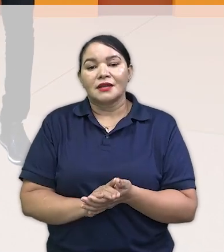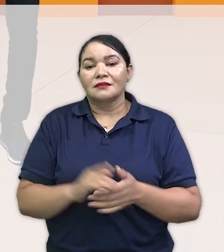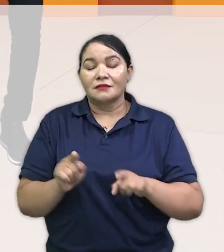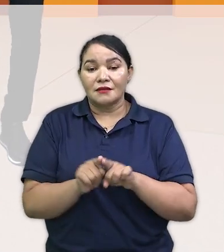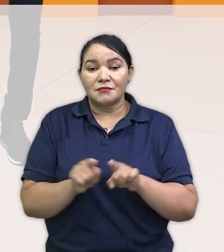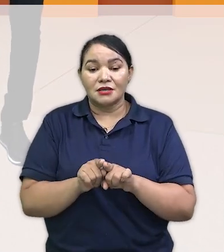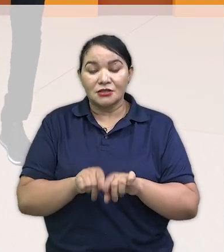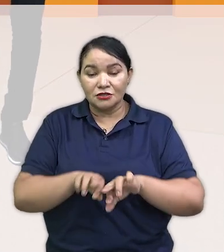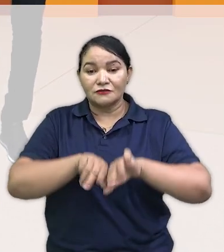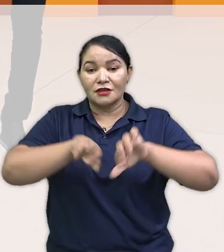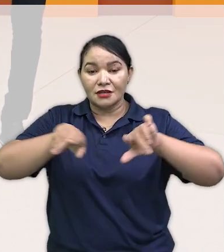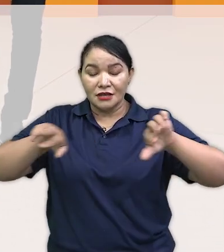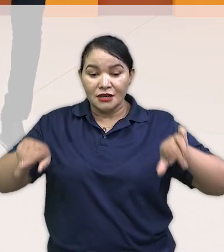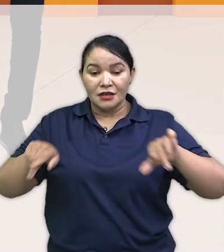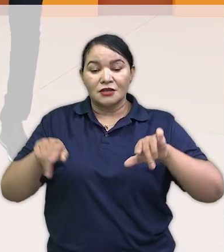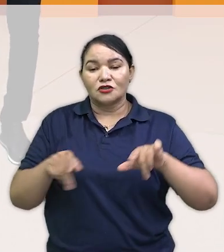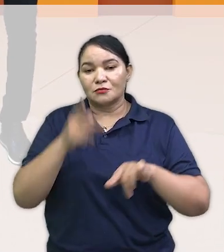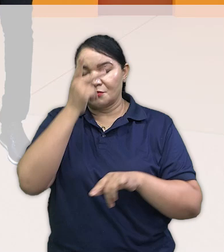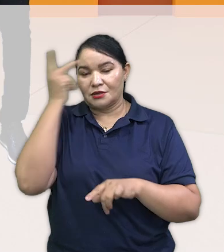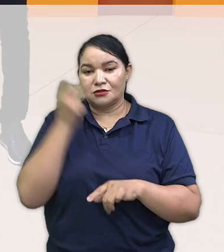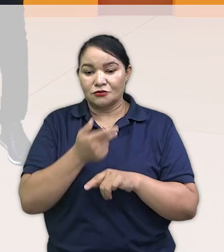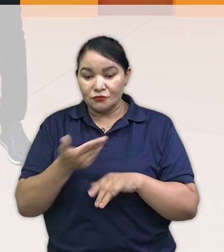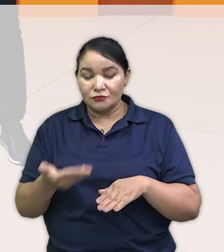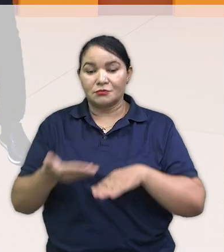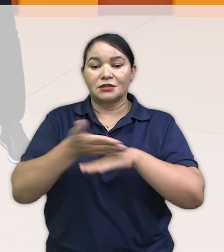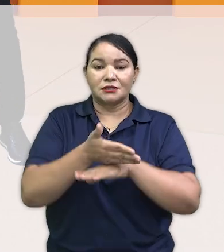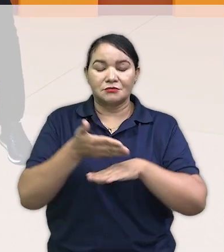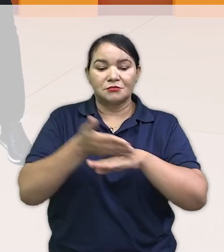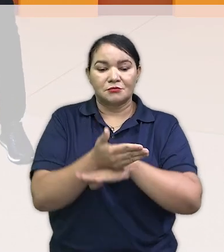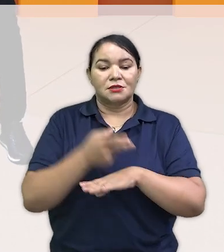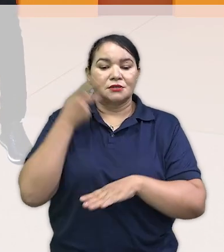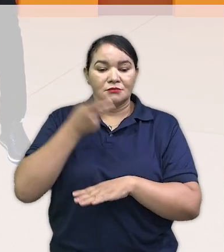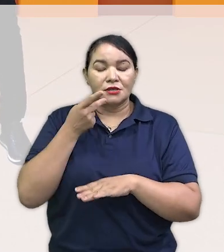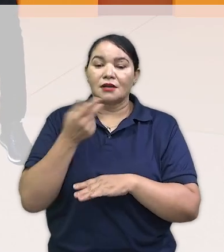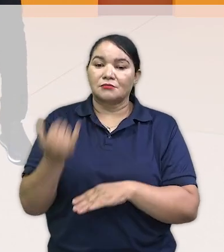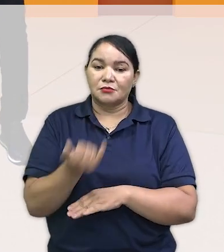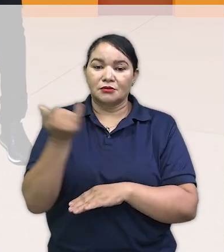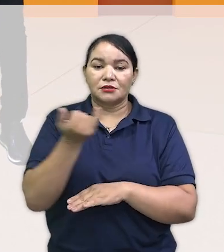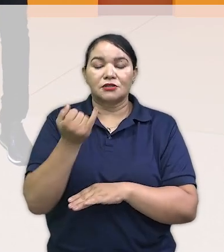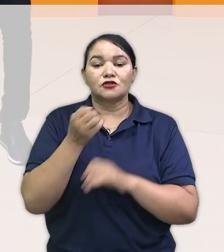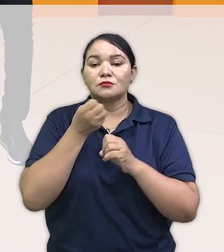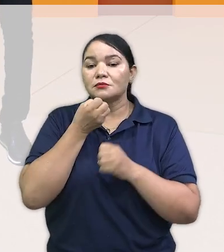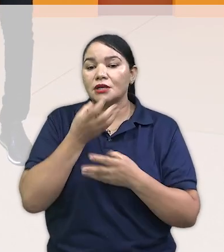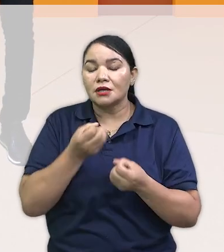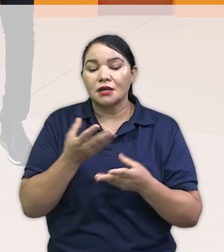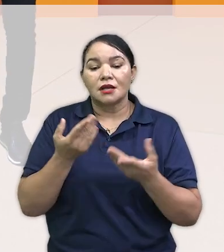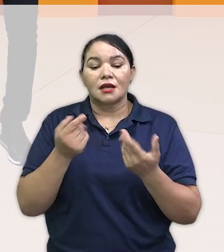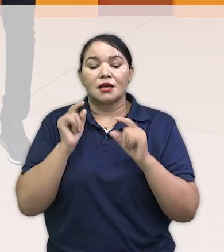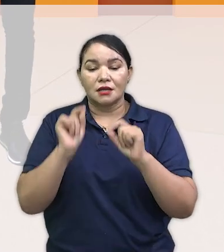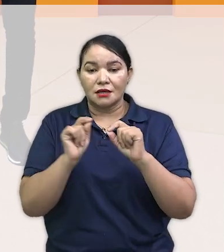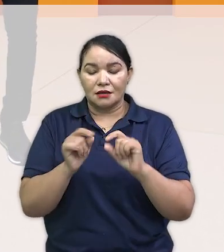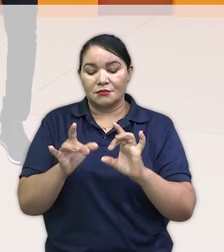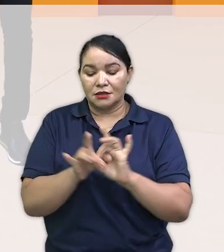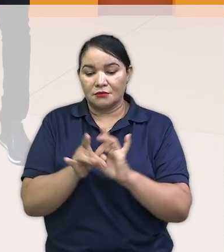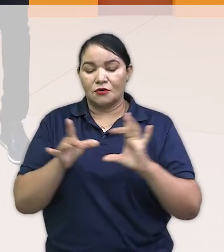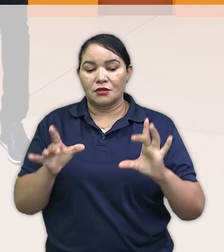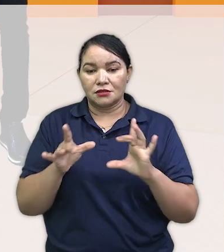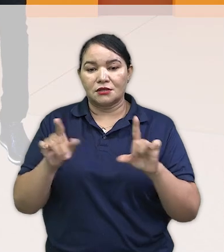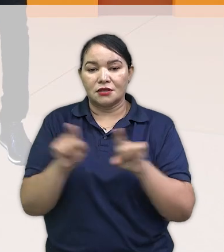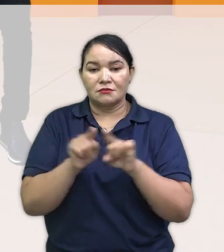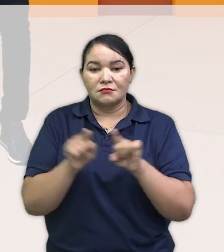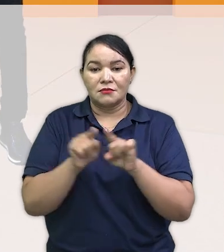pessoas nas discussões e decisões políticas é importante para o bem-estar da democracia e para